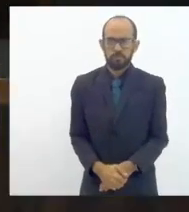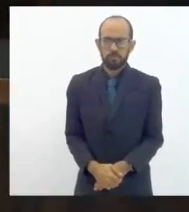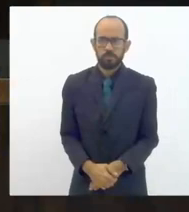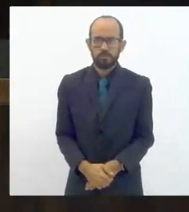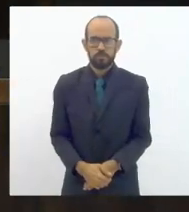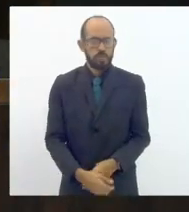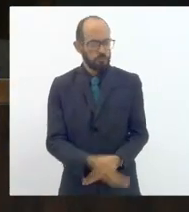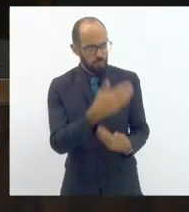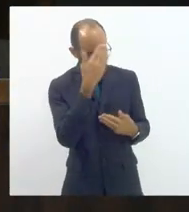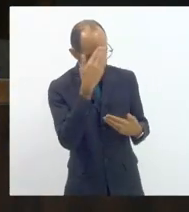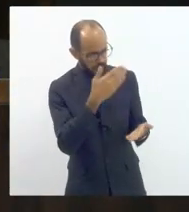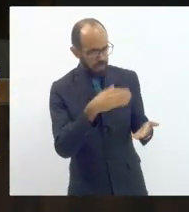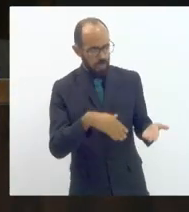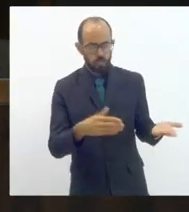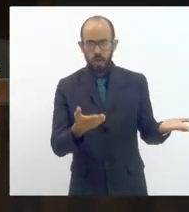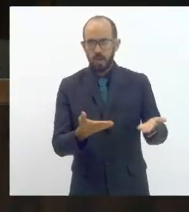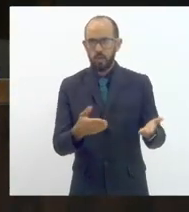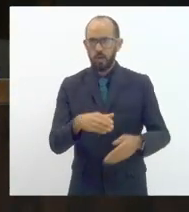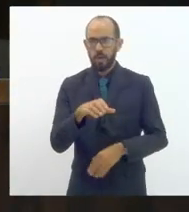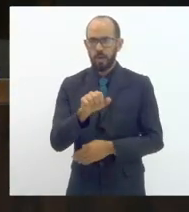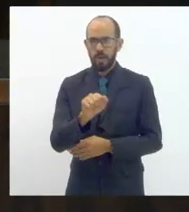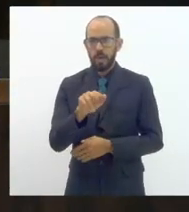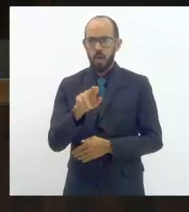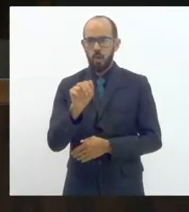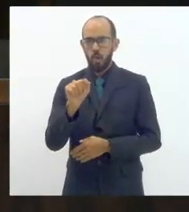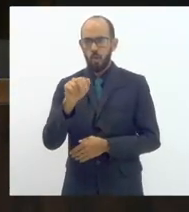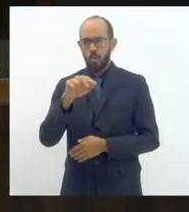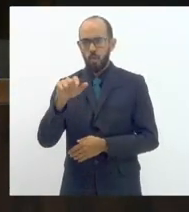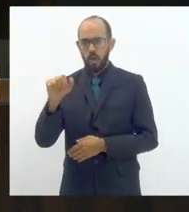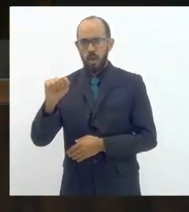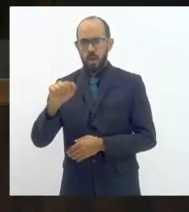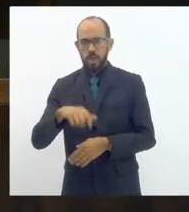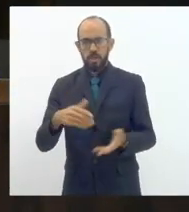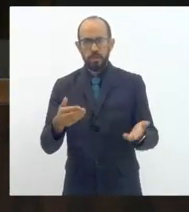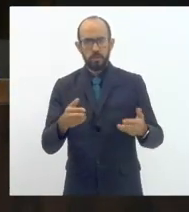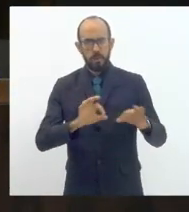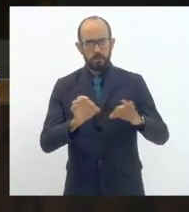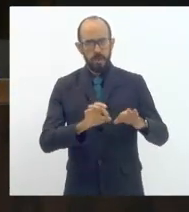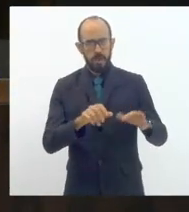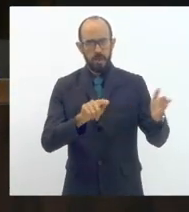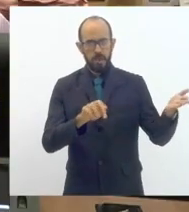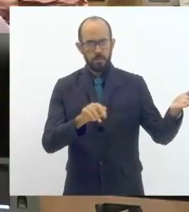Obrigada, Stephanie. Agora é Cauã de São Fidélis. Prepara Gabriel Matos.